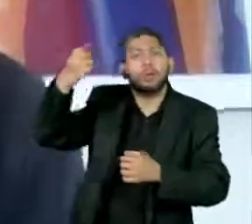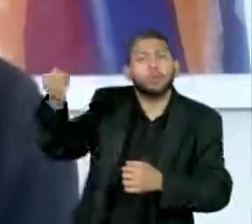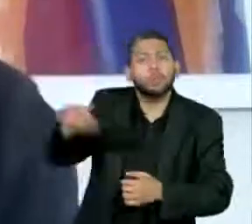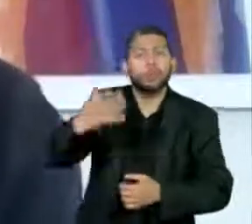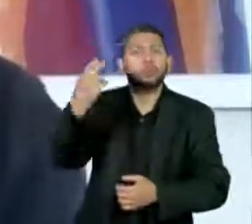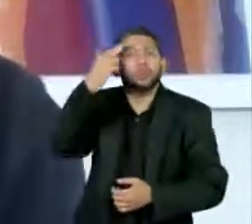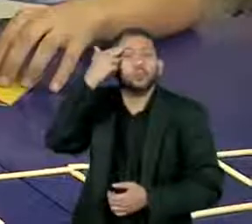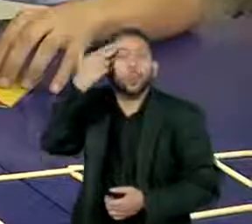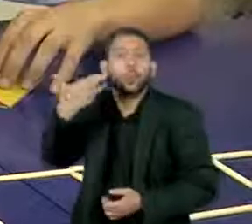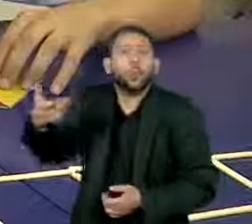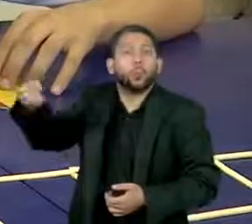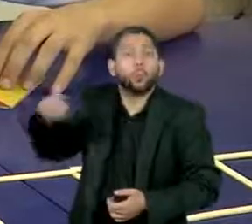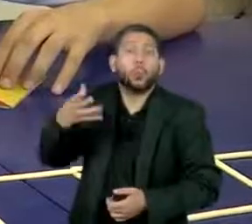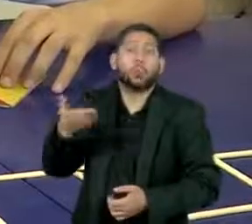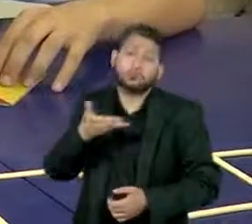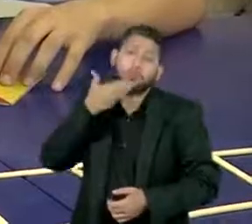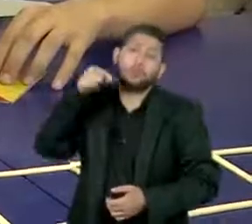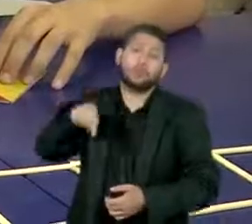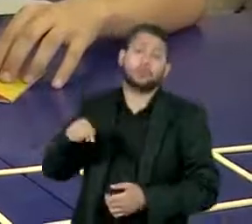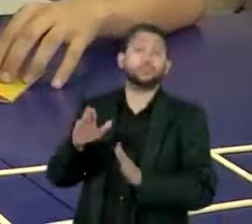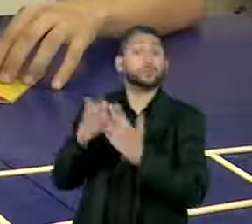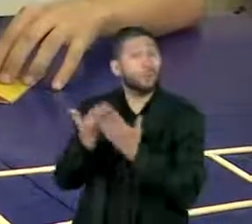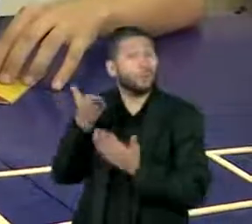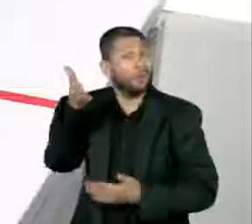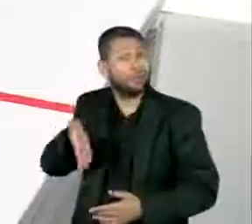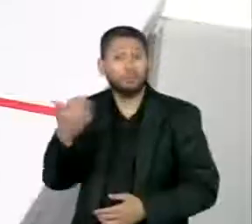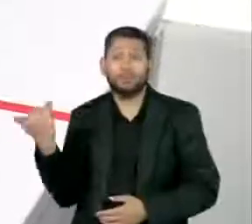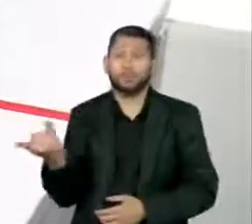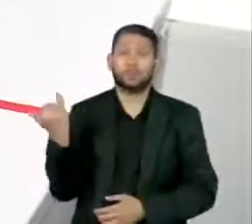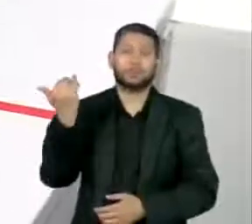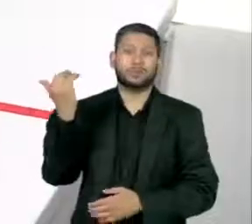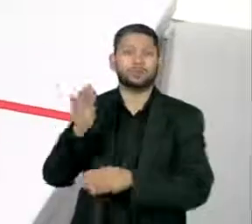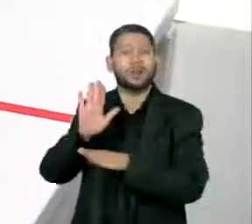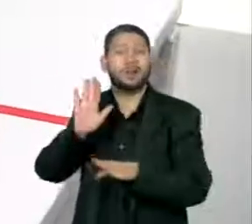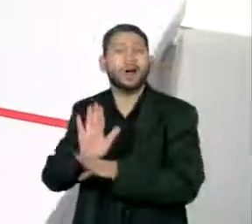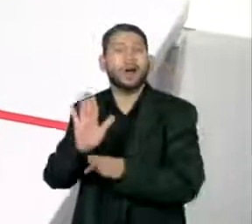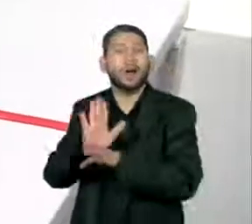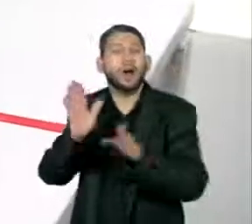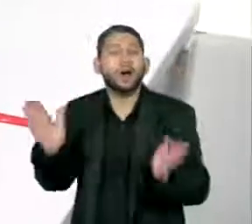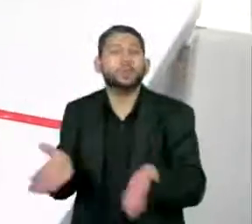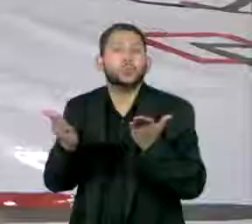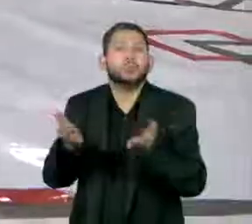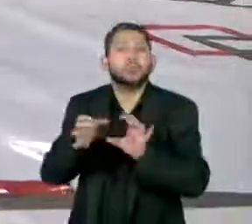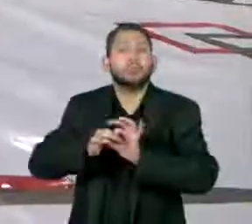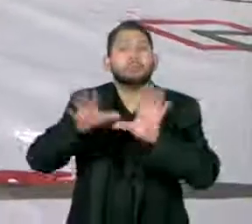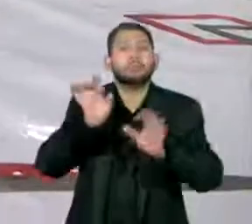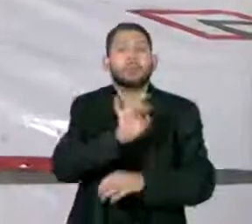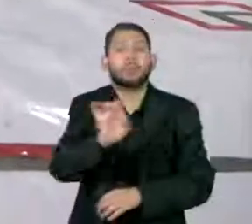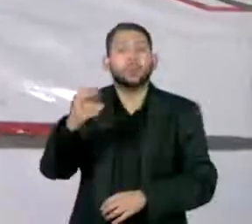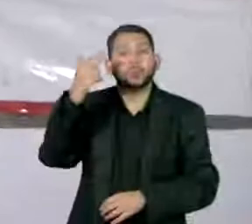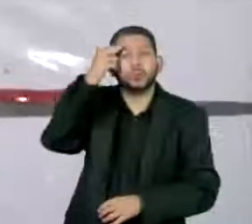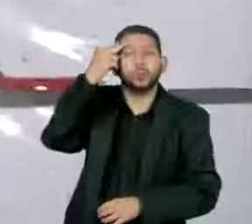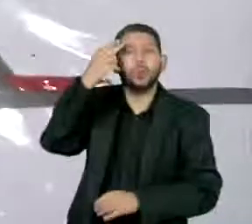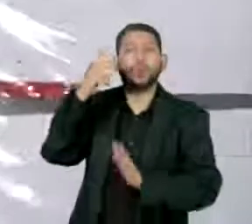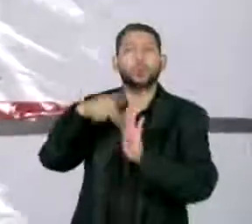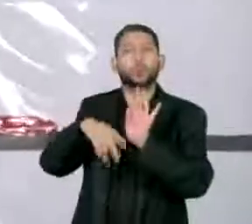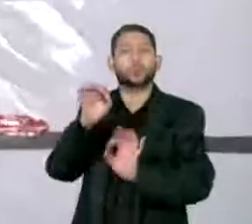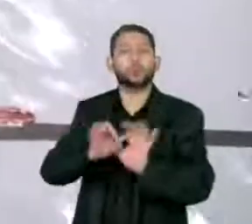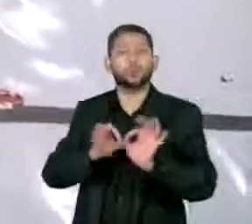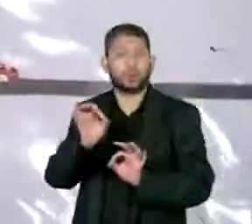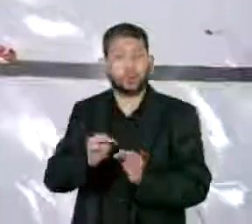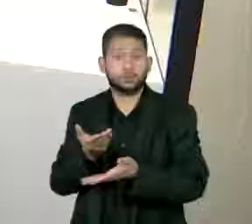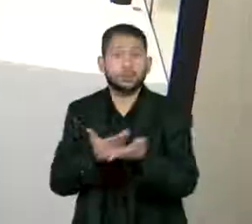sonhos novos, né? Escola é muito importante para vários tipos de sonhos e projetos,